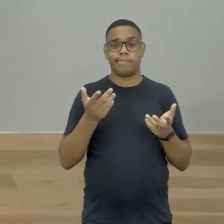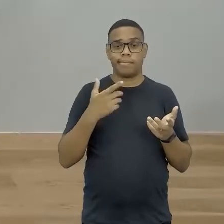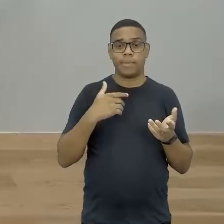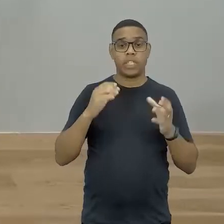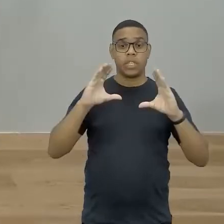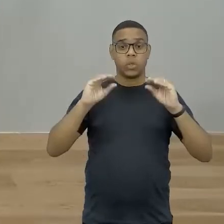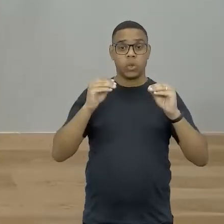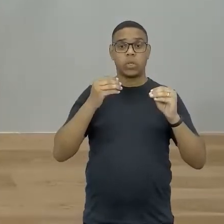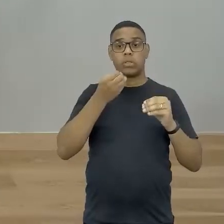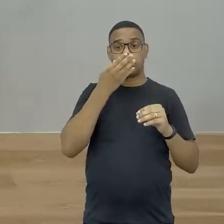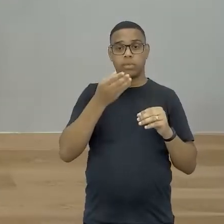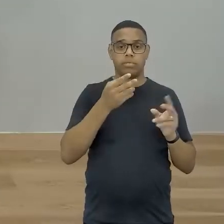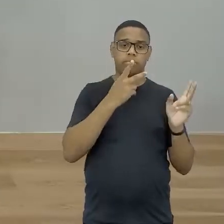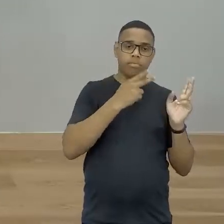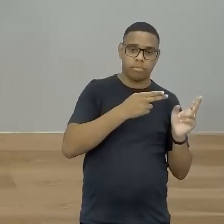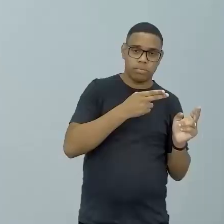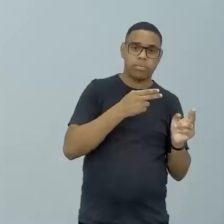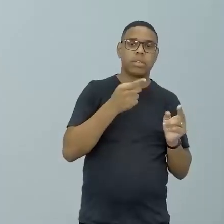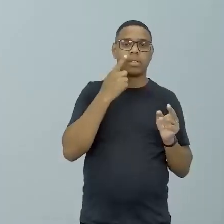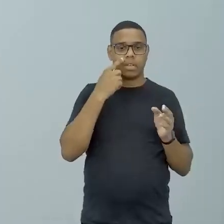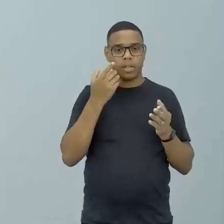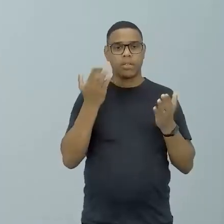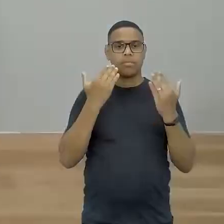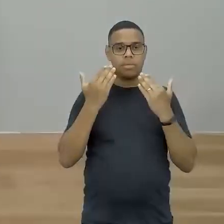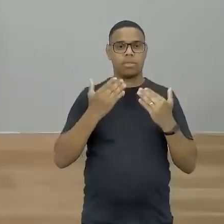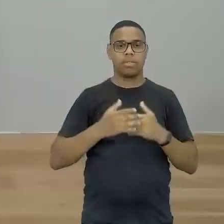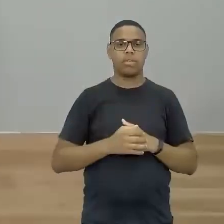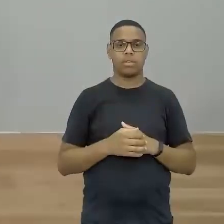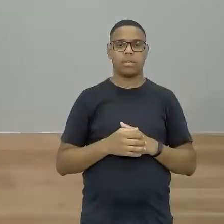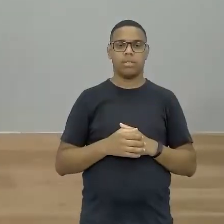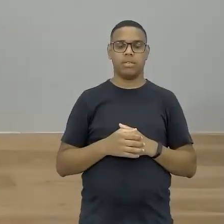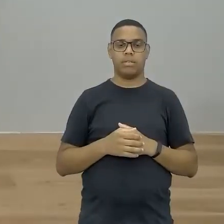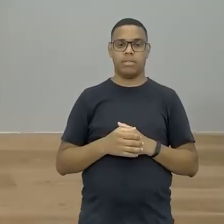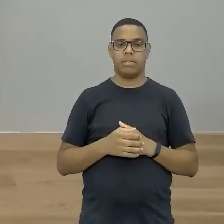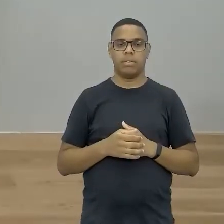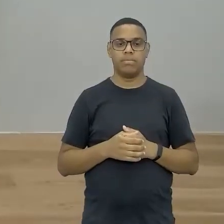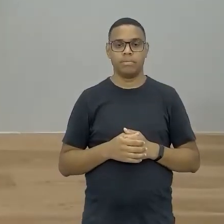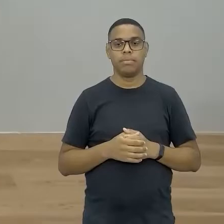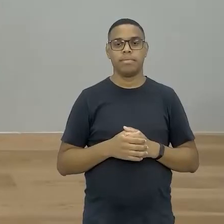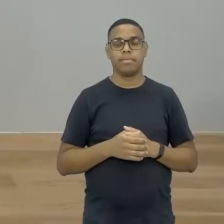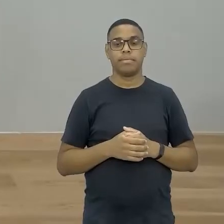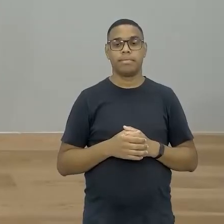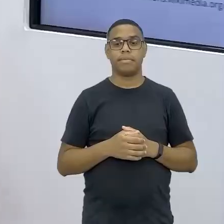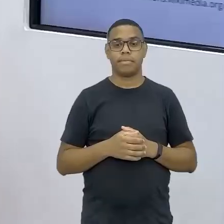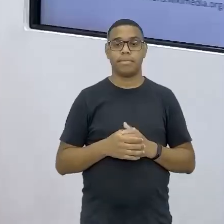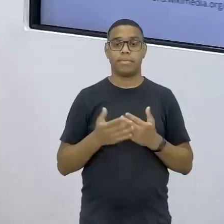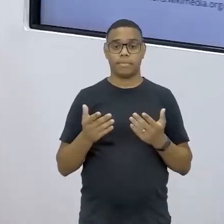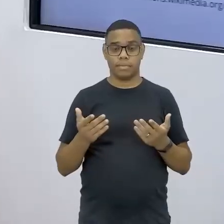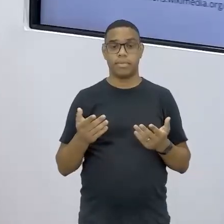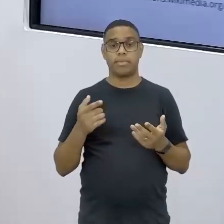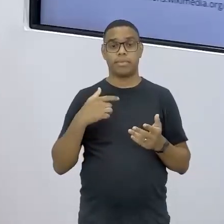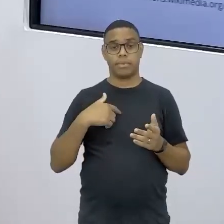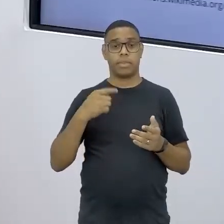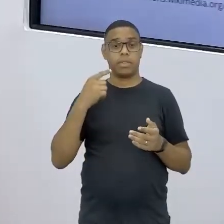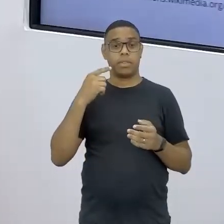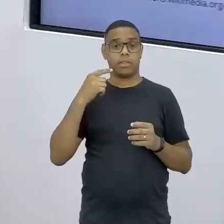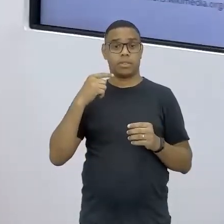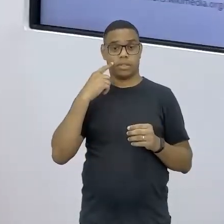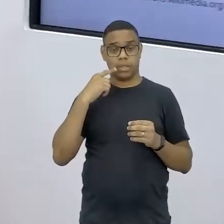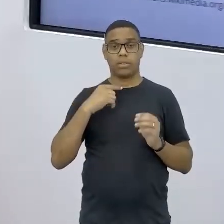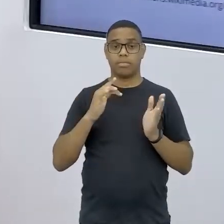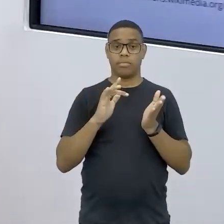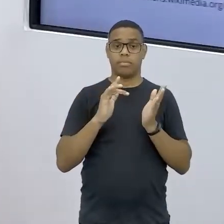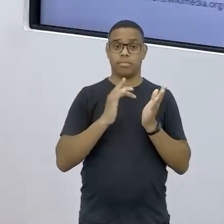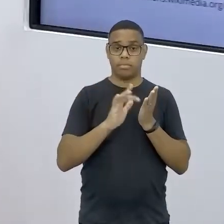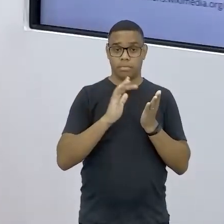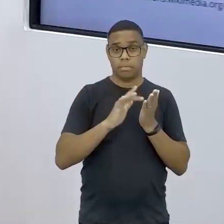noites melhores. Consulte um psicólogo. É verdade. Boa, bem pensado. E por isso eu quis trazer essa imagem com ela, com o tablet, porque,